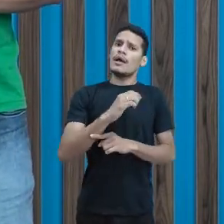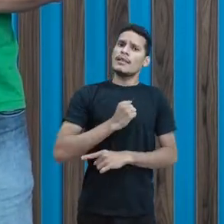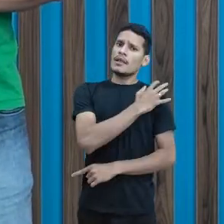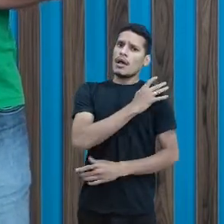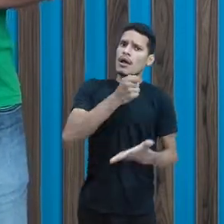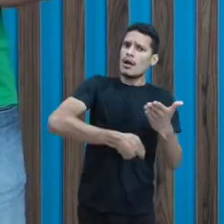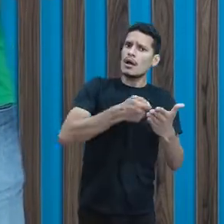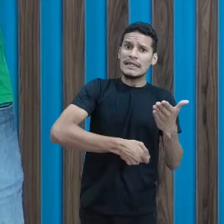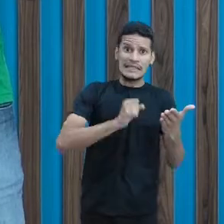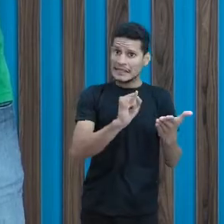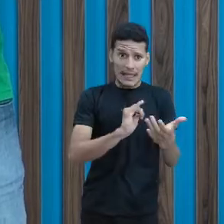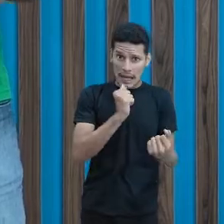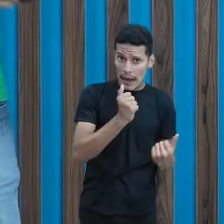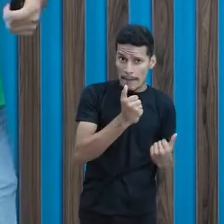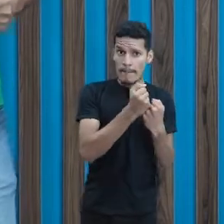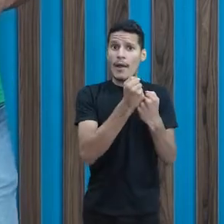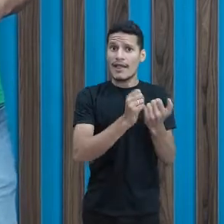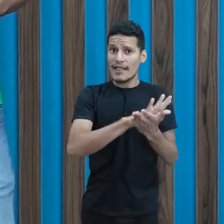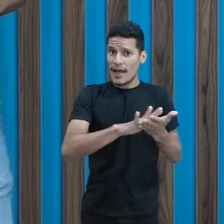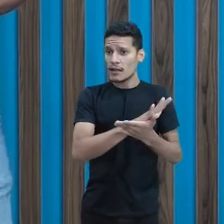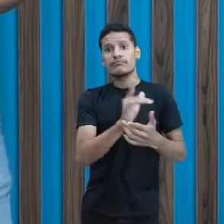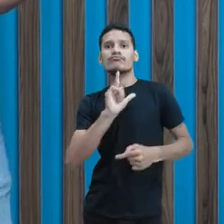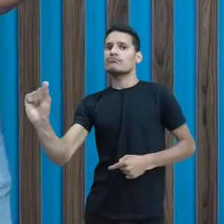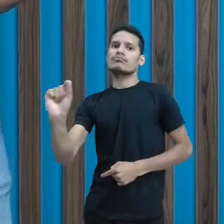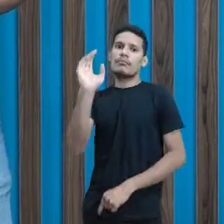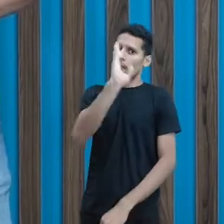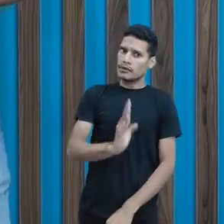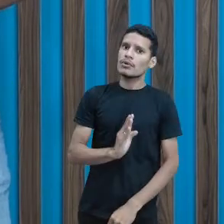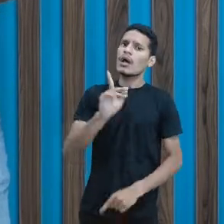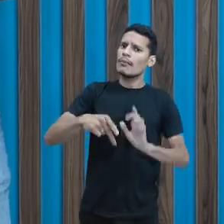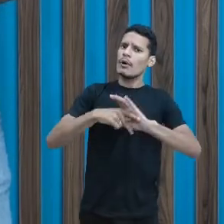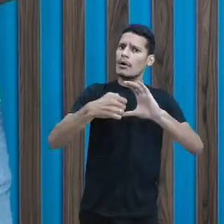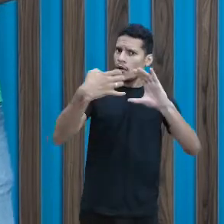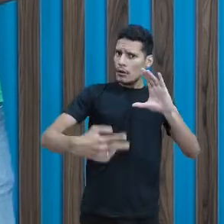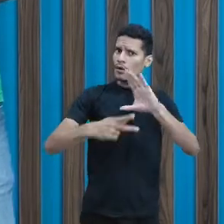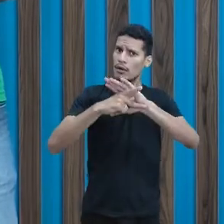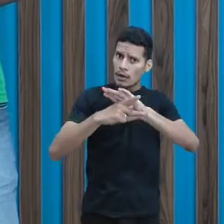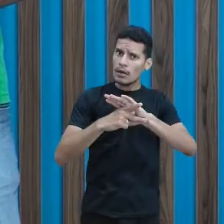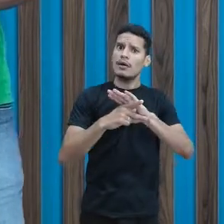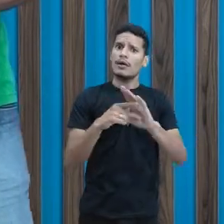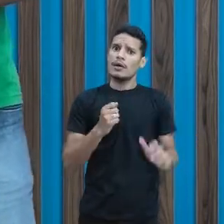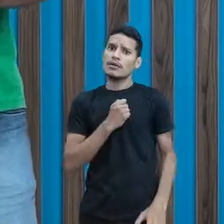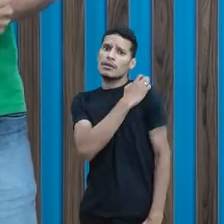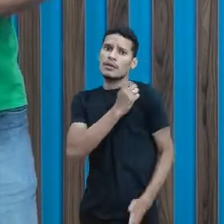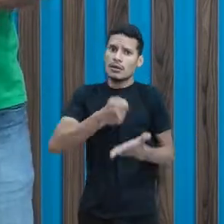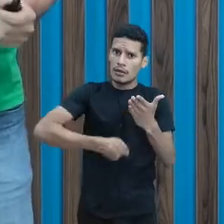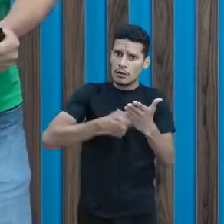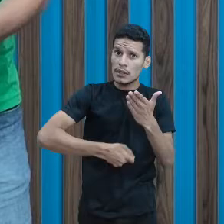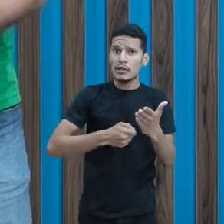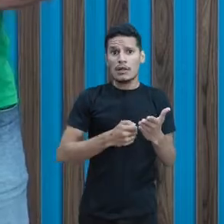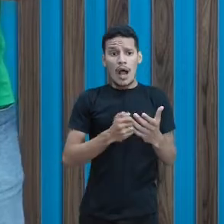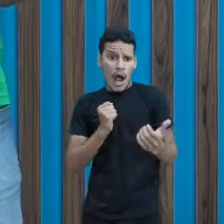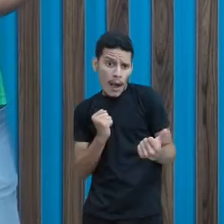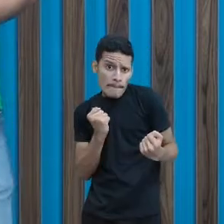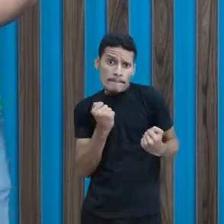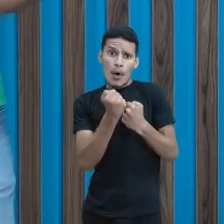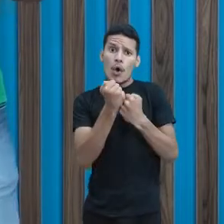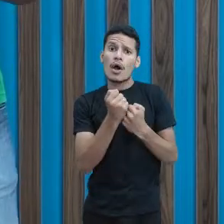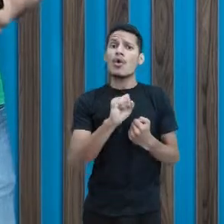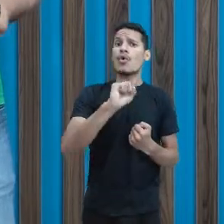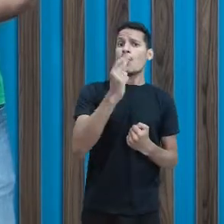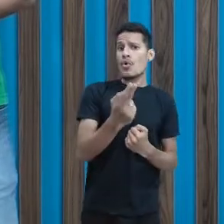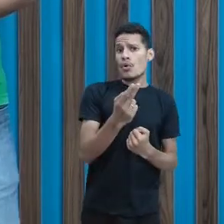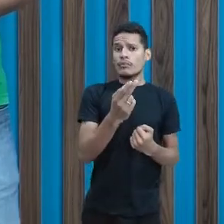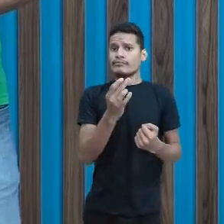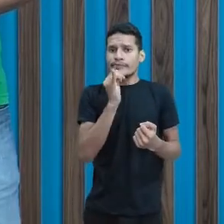país. Então, isso é uma característica das ditaduras, né? Ou você está com ela, ou você está apoiando tudo de ruim que está sendo feito, ou